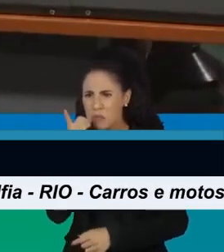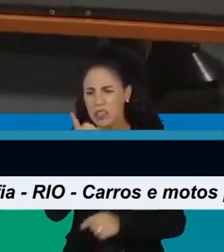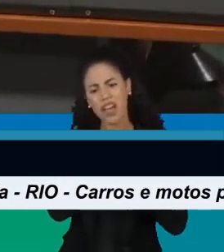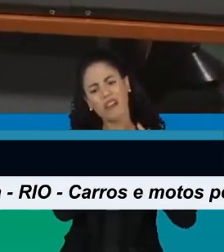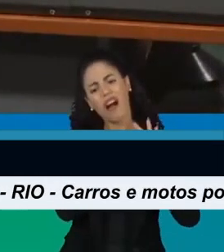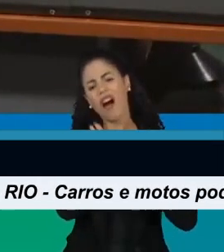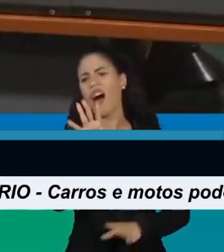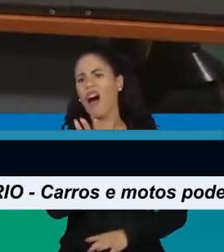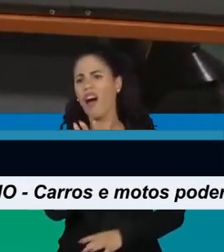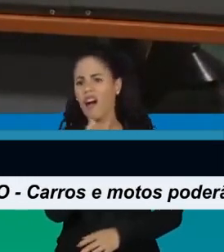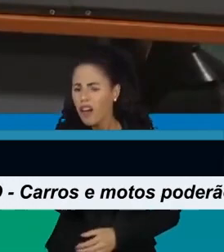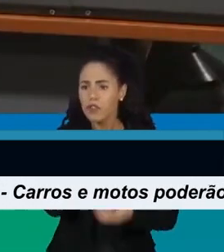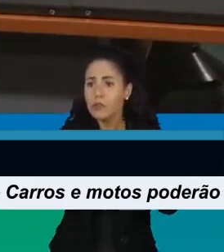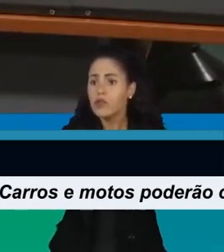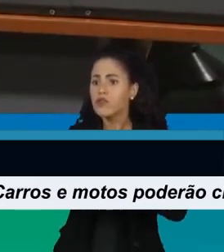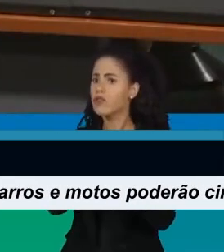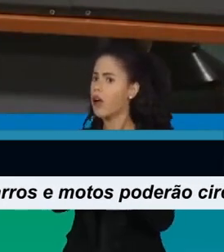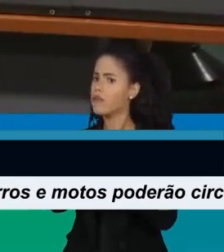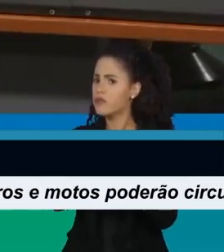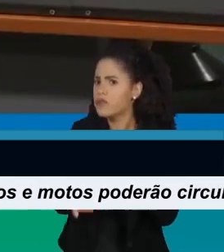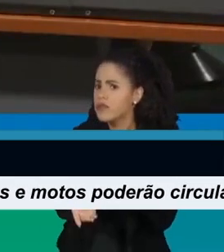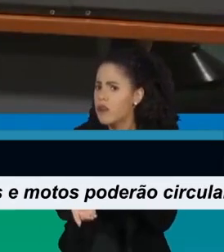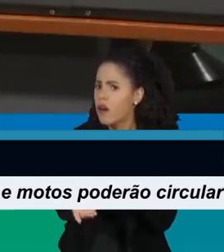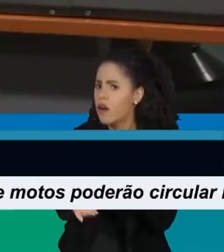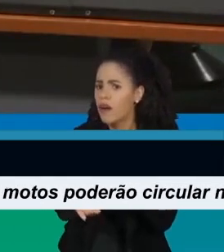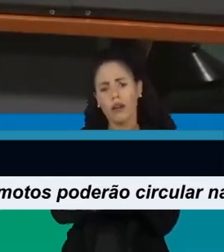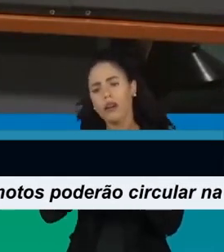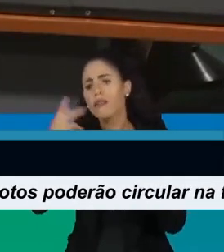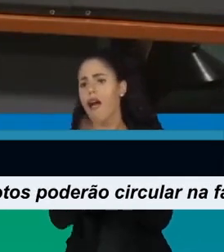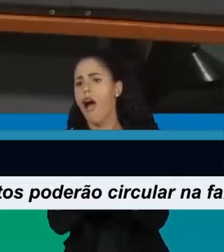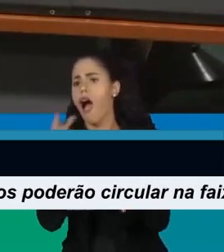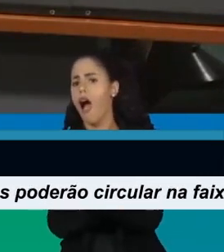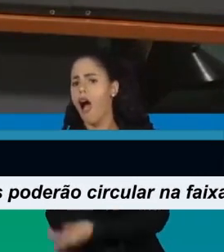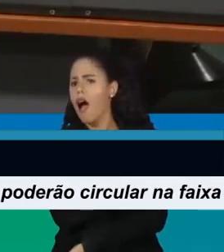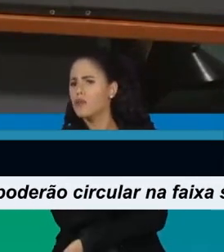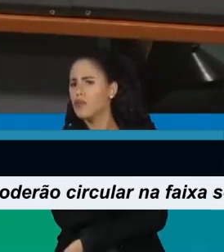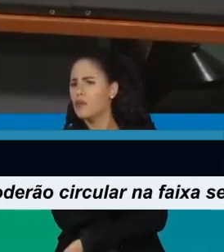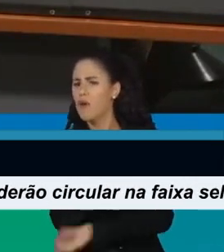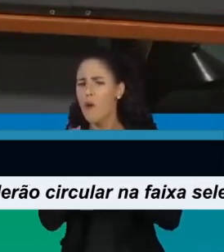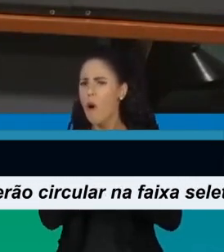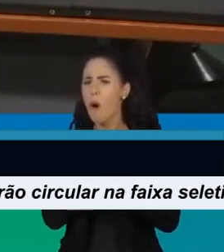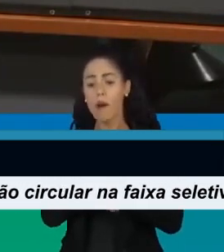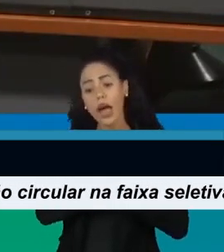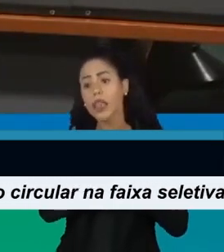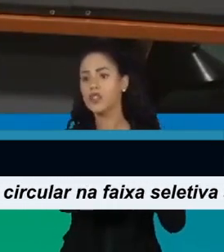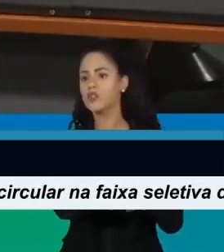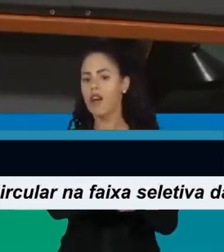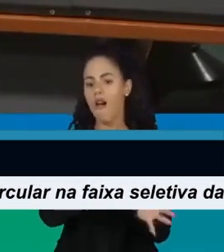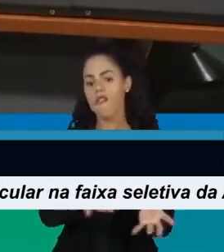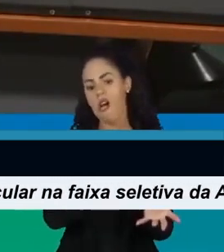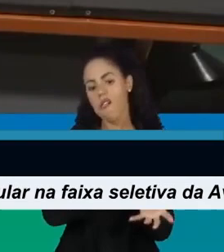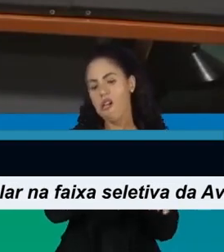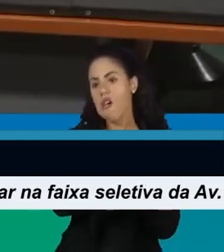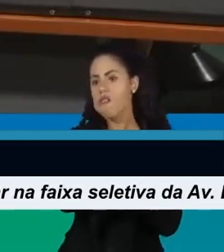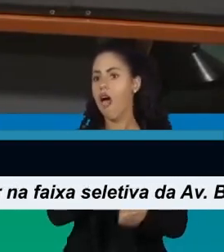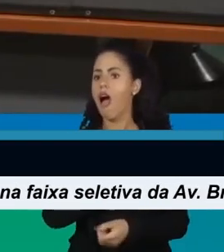deputado, prejudicando as investigações, estará, na verdade, ajudando concretamente